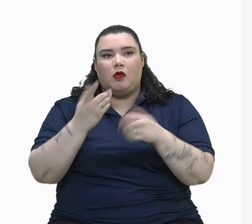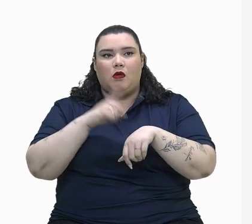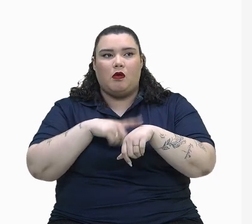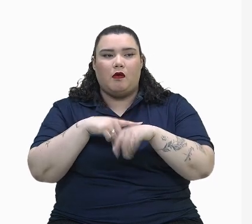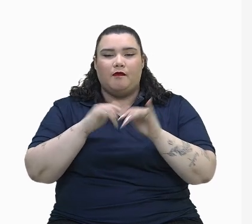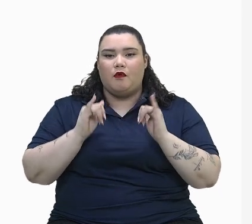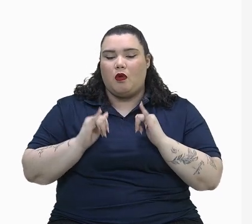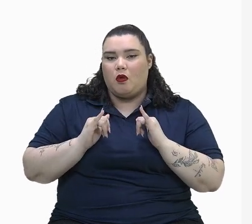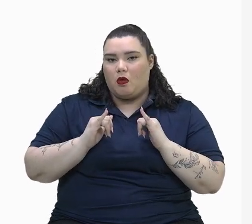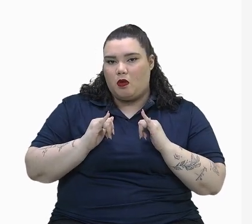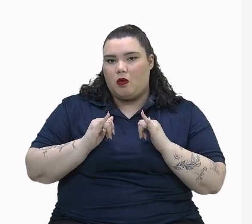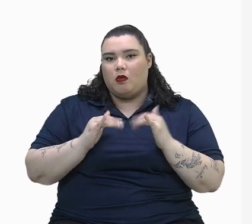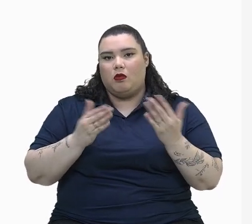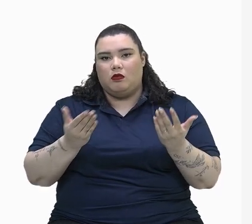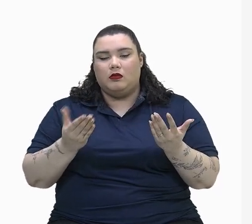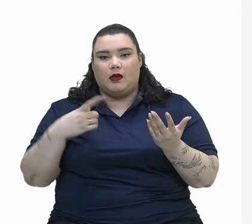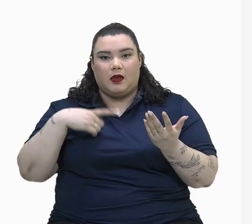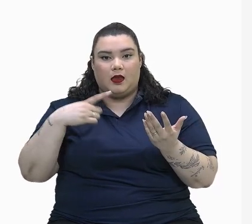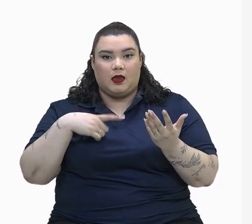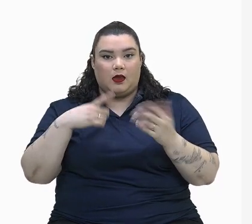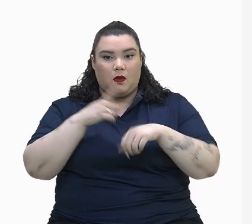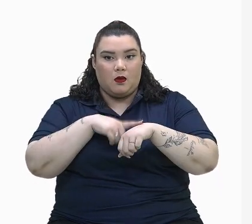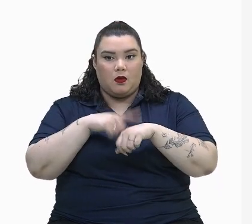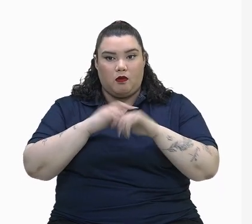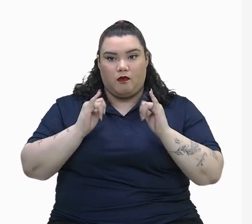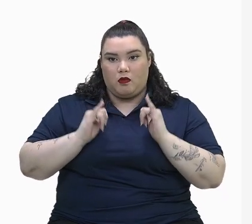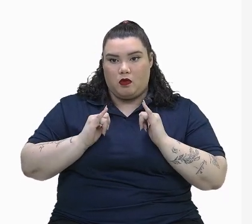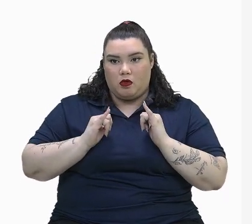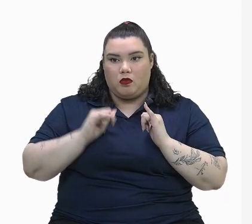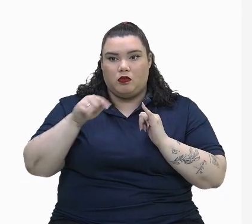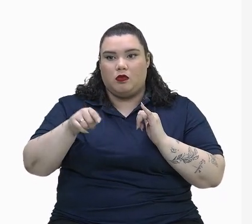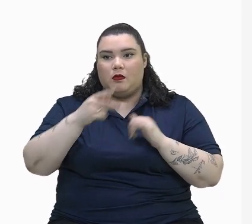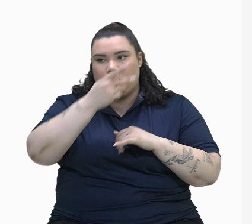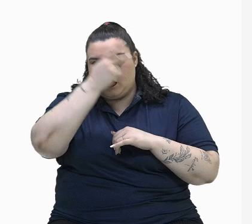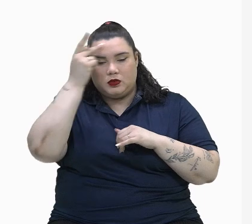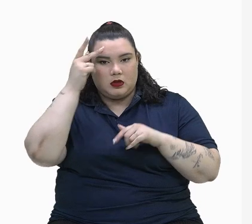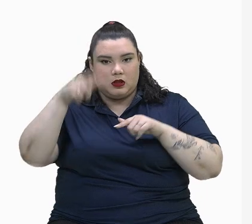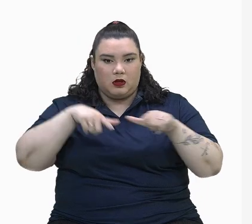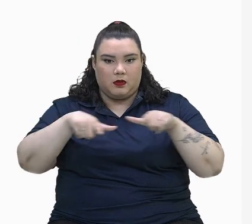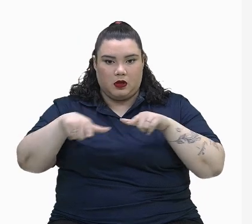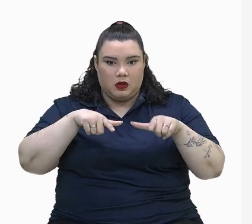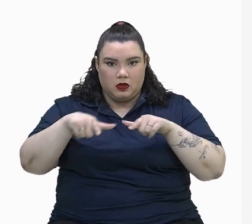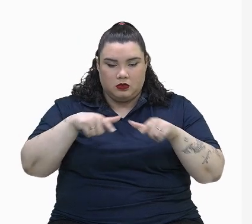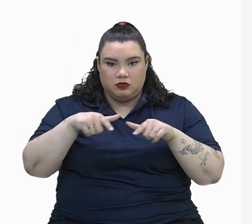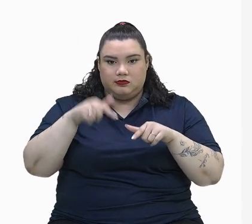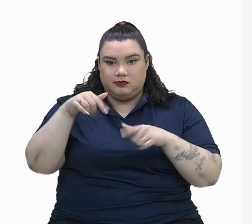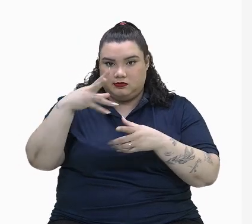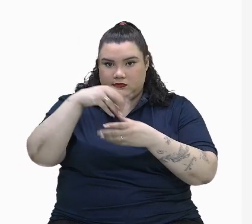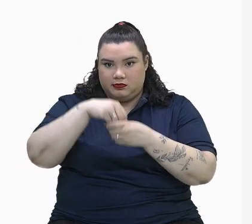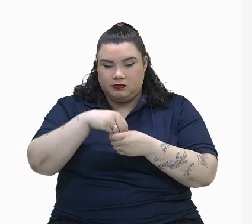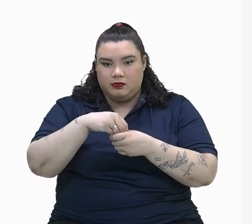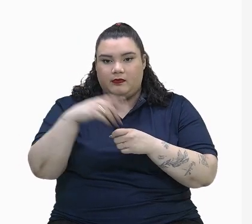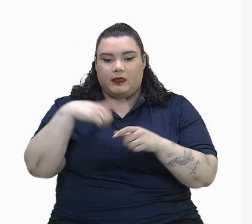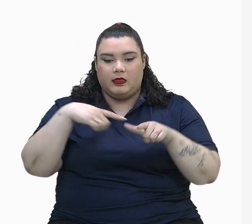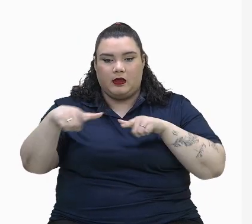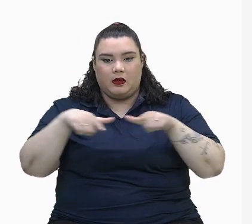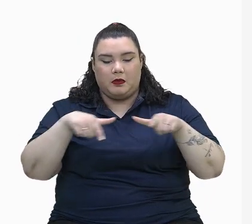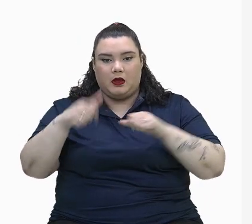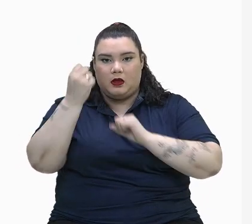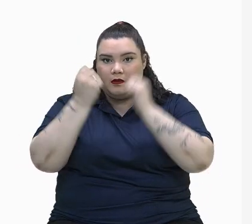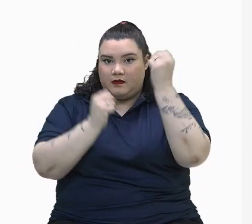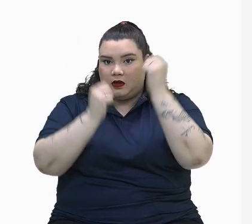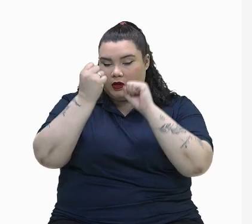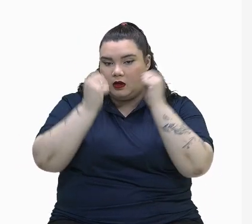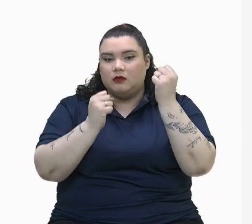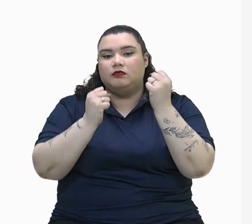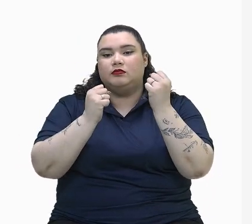Nas poucas horas de folga que um proletário, que é aquele trabalhador que trabalha na indústria,